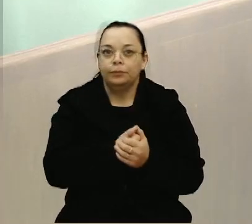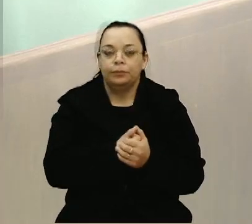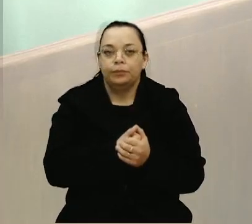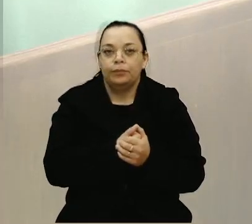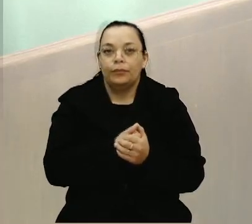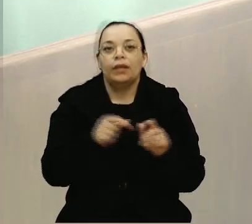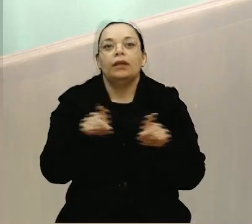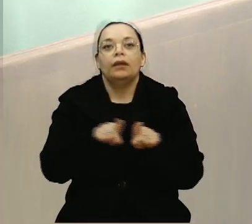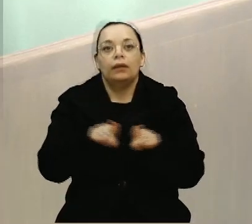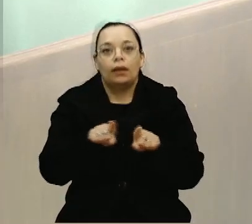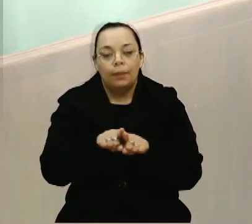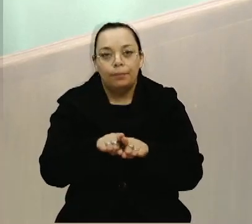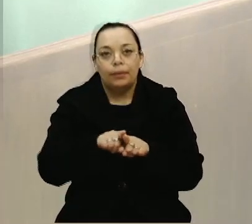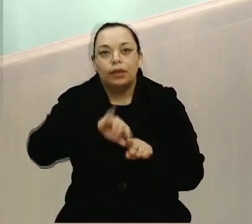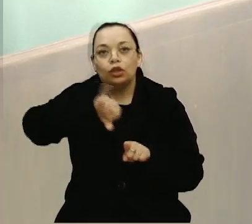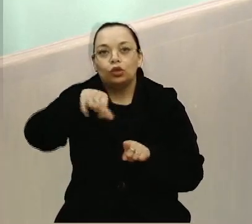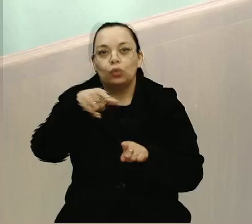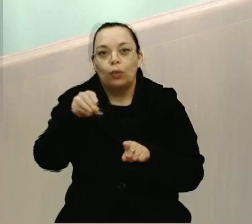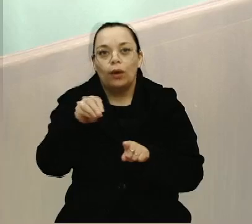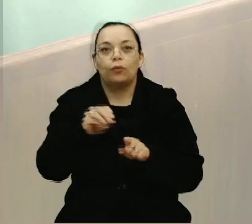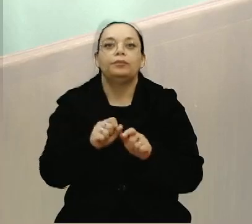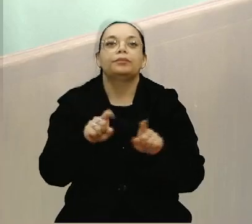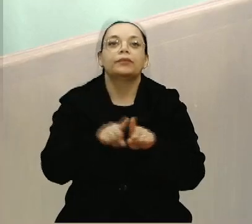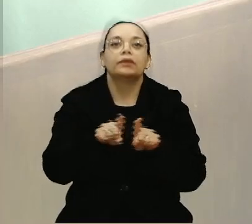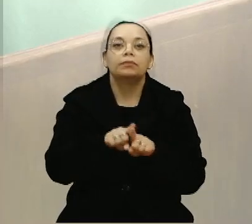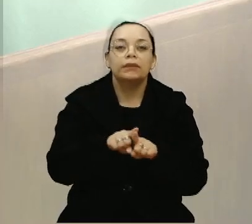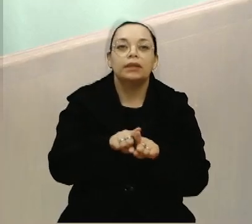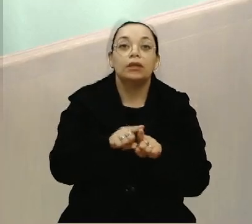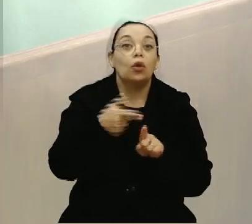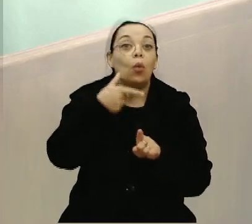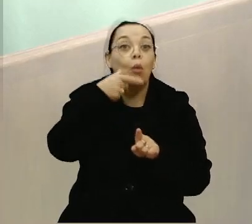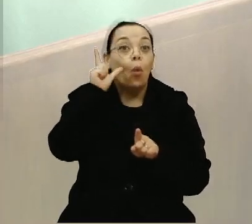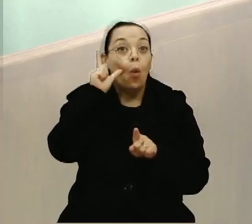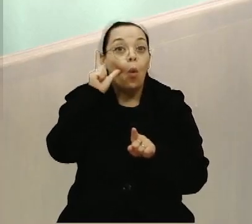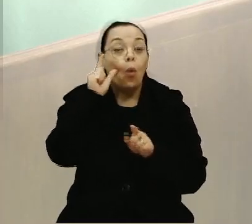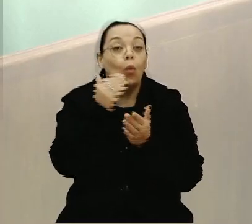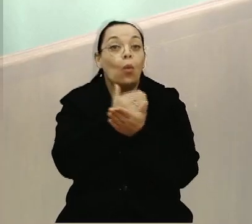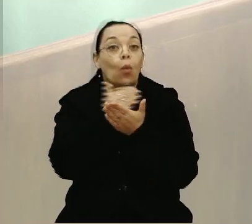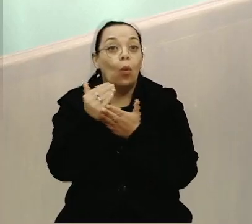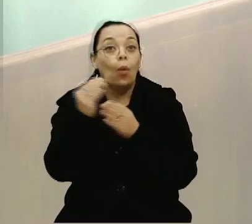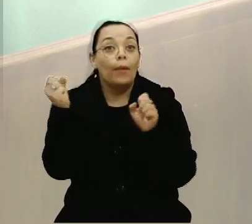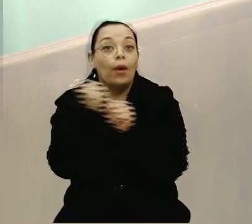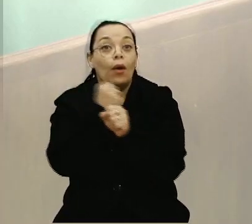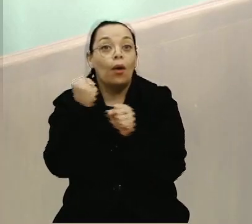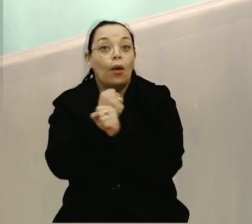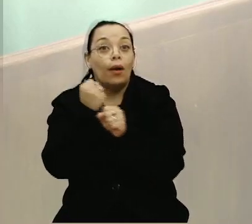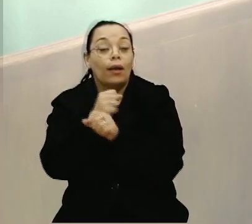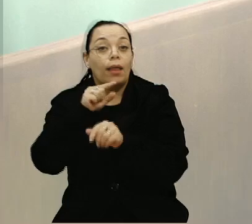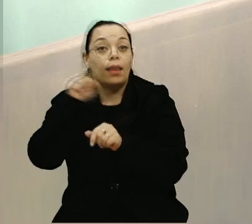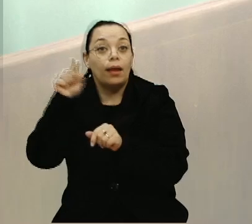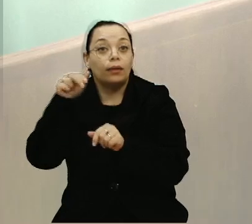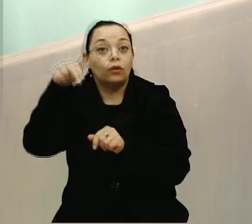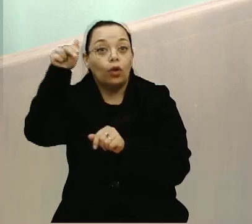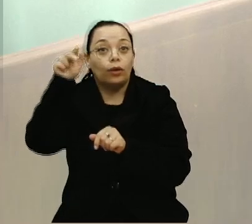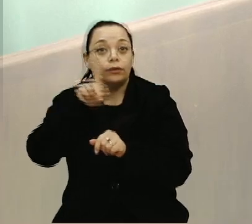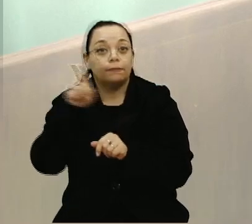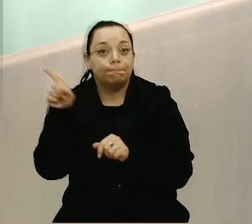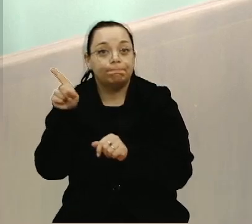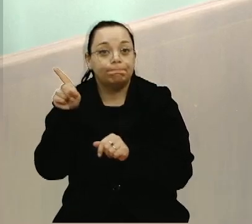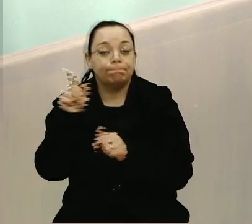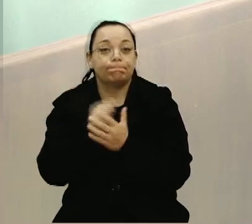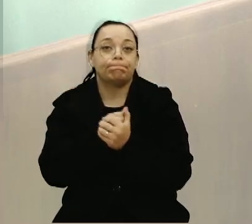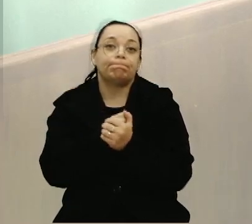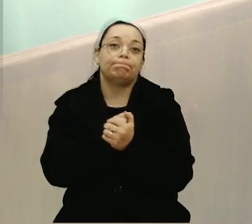e também depois o João Ues. Ontem iniciaria a força-tarefa da Zona Norte. Ontem